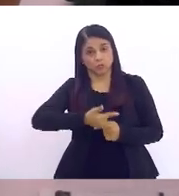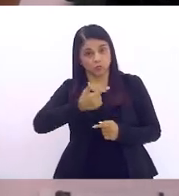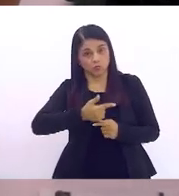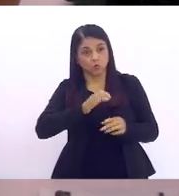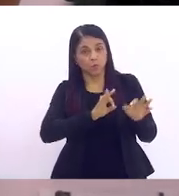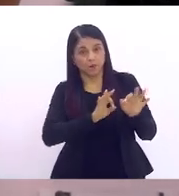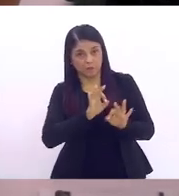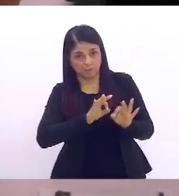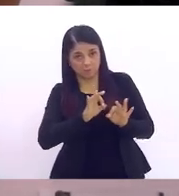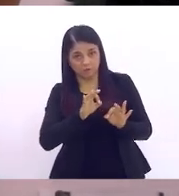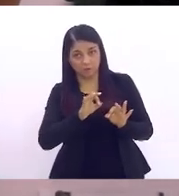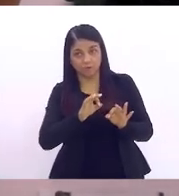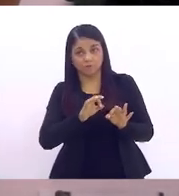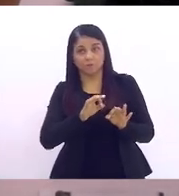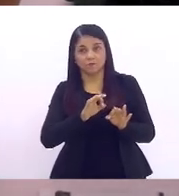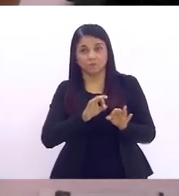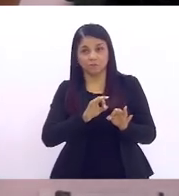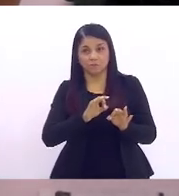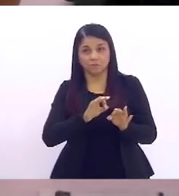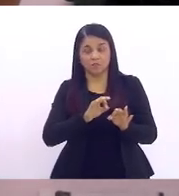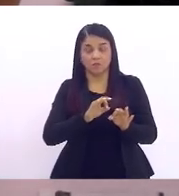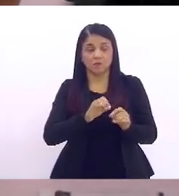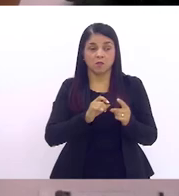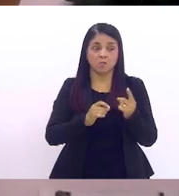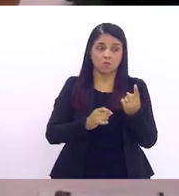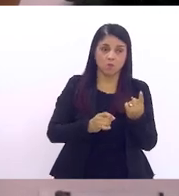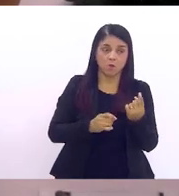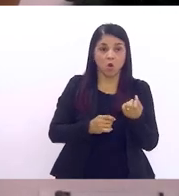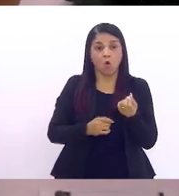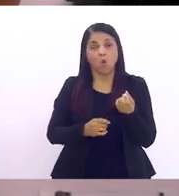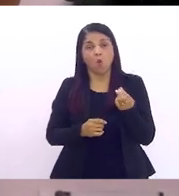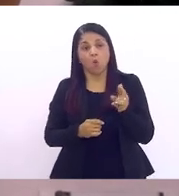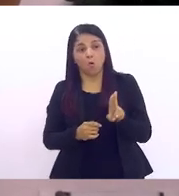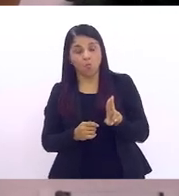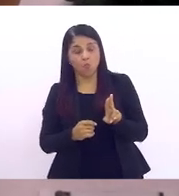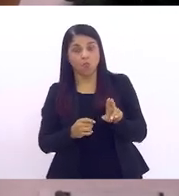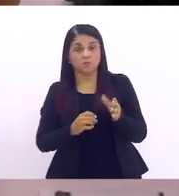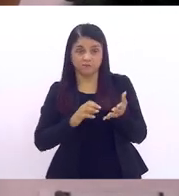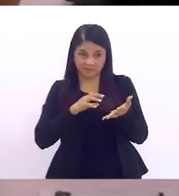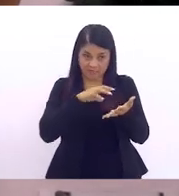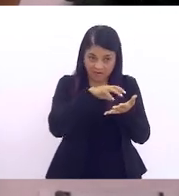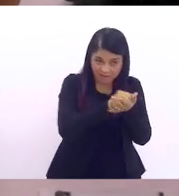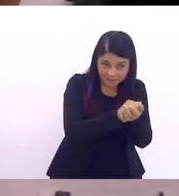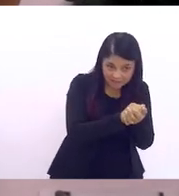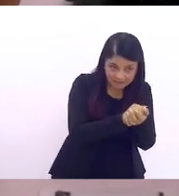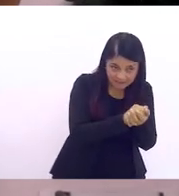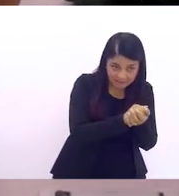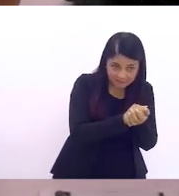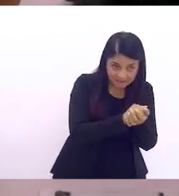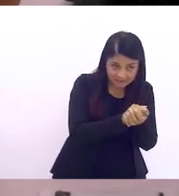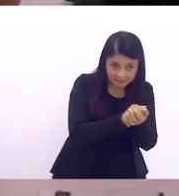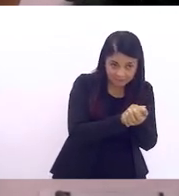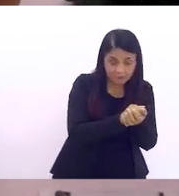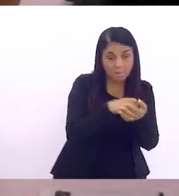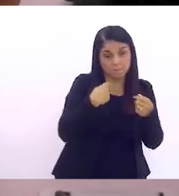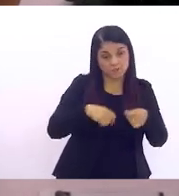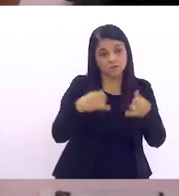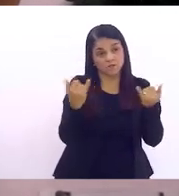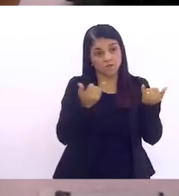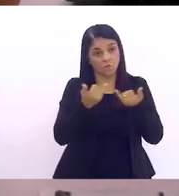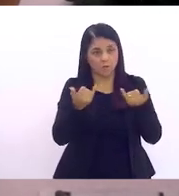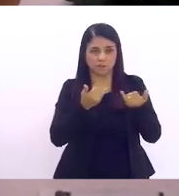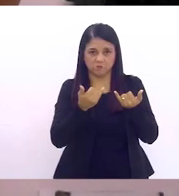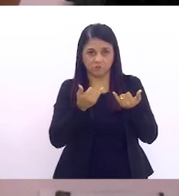passo porque é uma coisa ou outra se você se cadastrar E aí nós precisamos de informação mas não